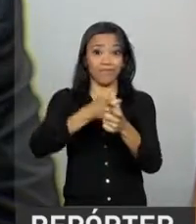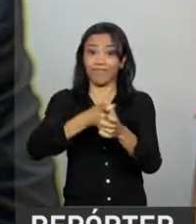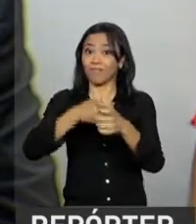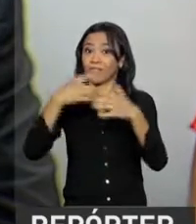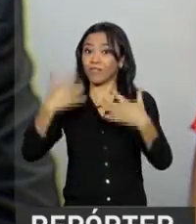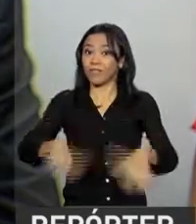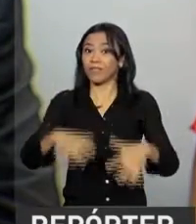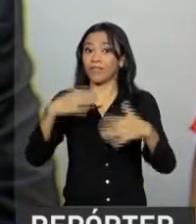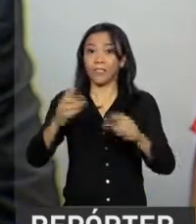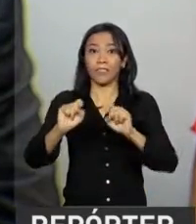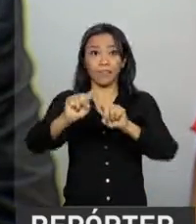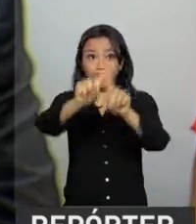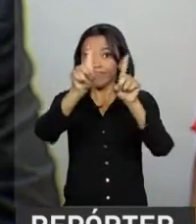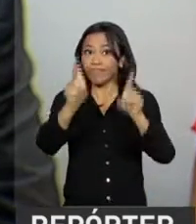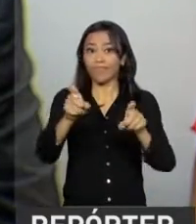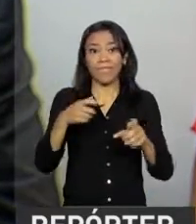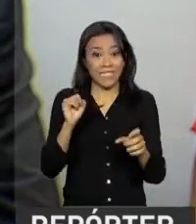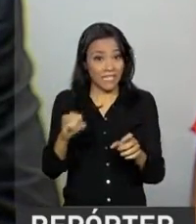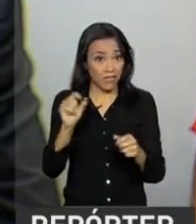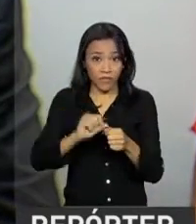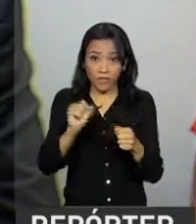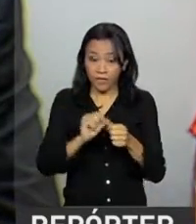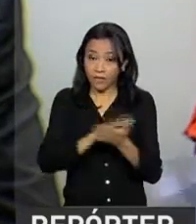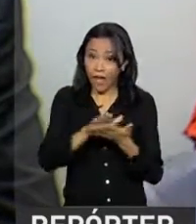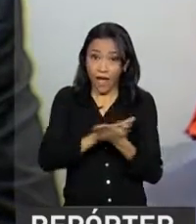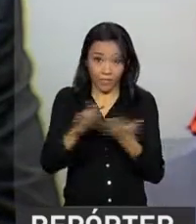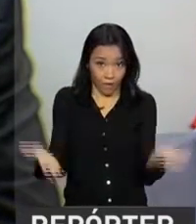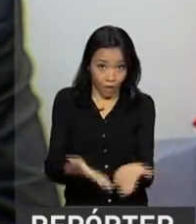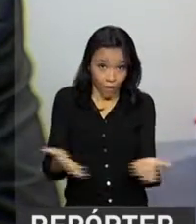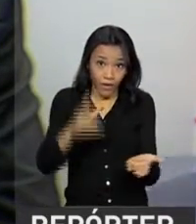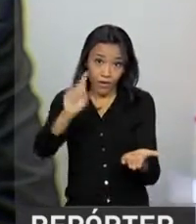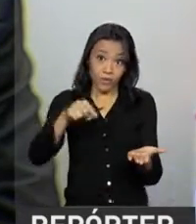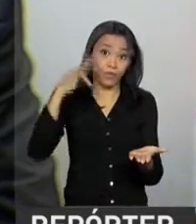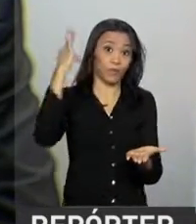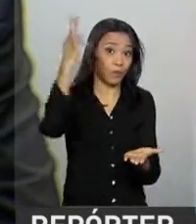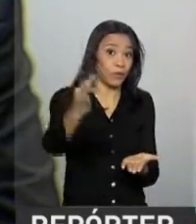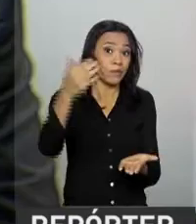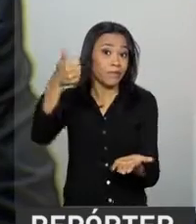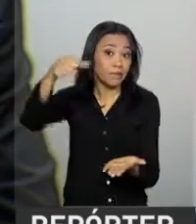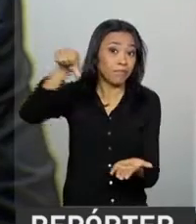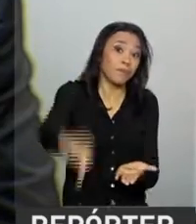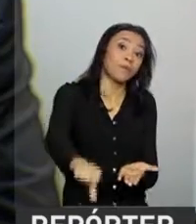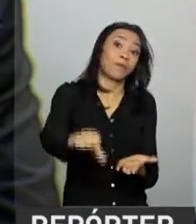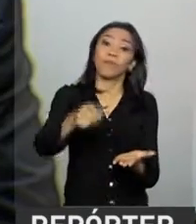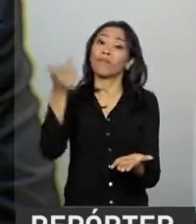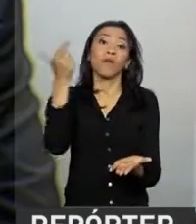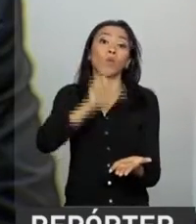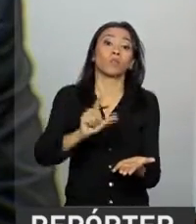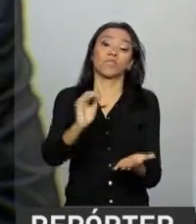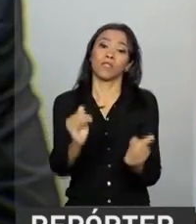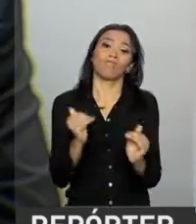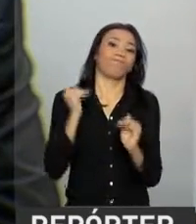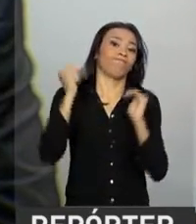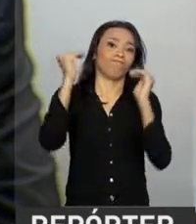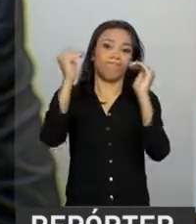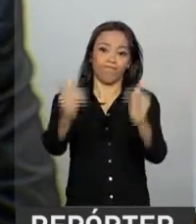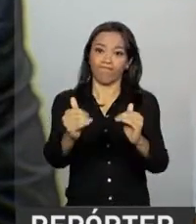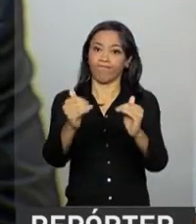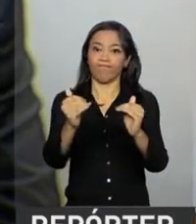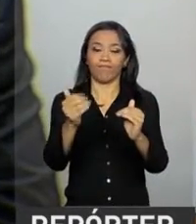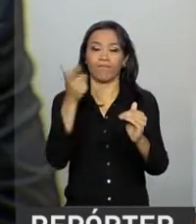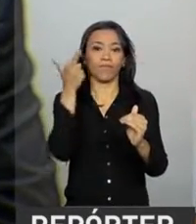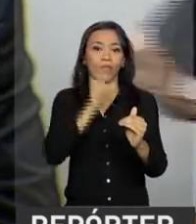indefinidamente. Se nada for feito, o Brasil não voltará a ter superávites,